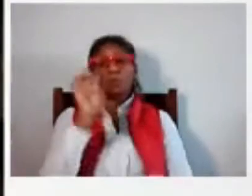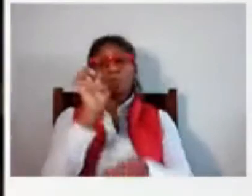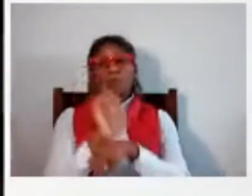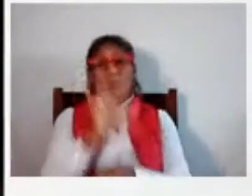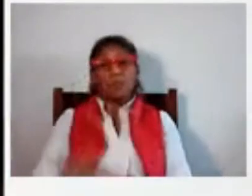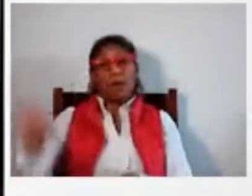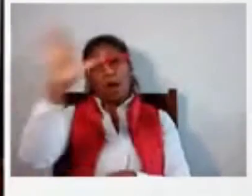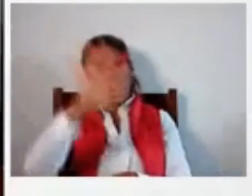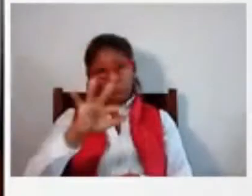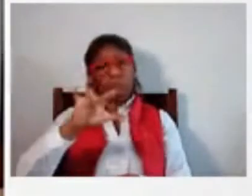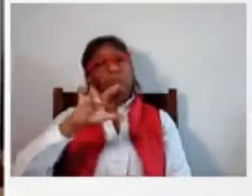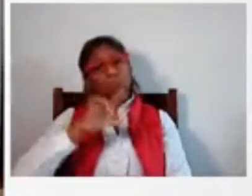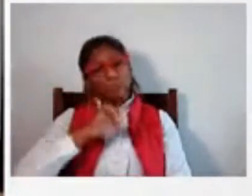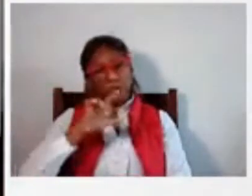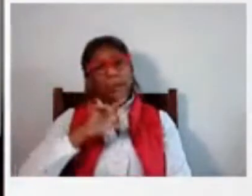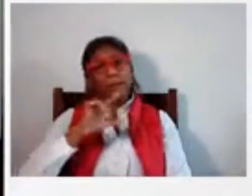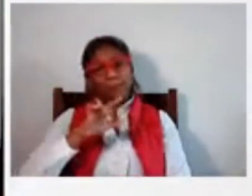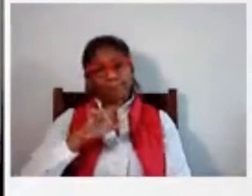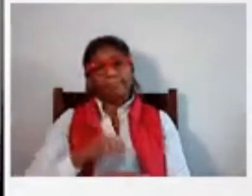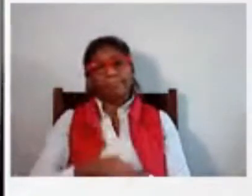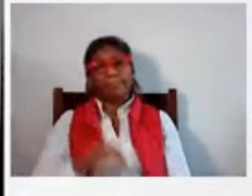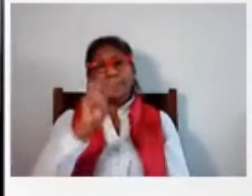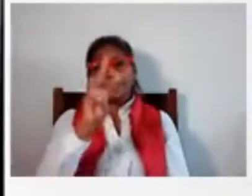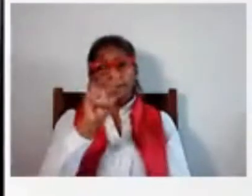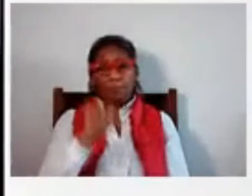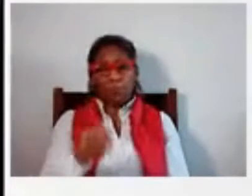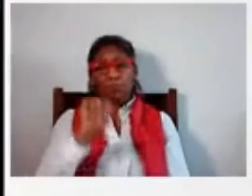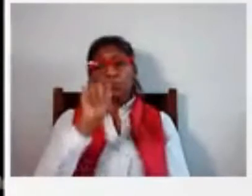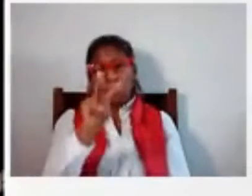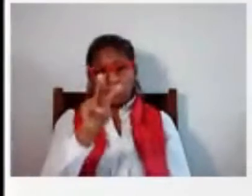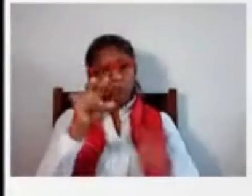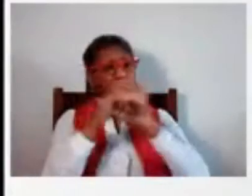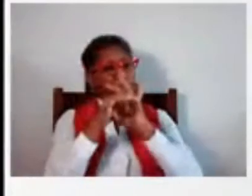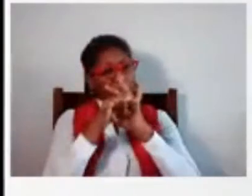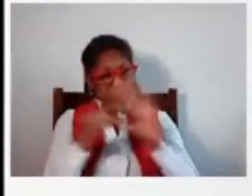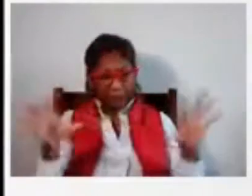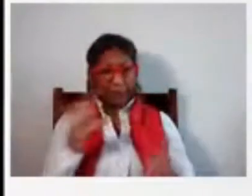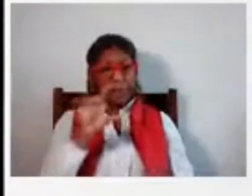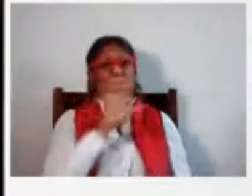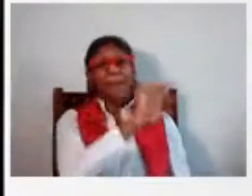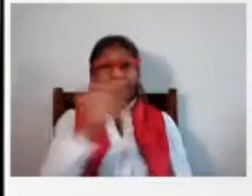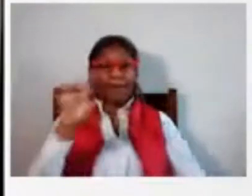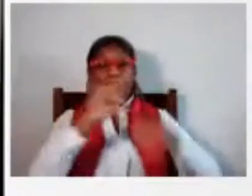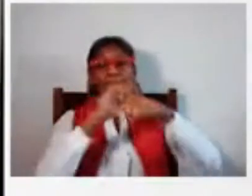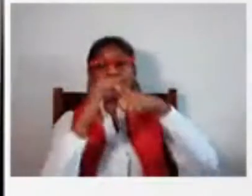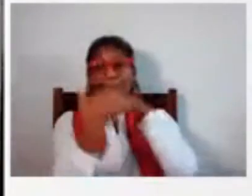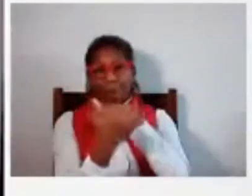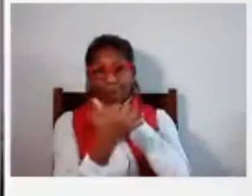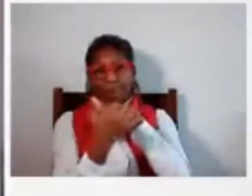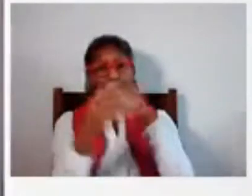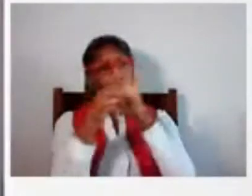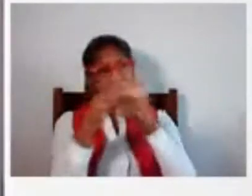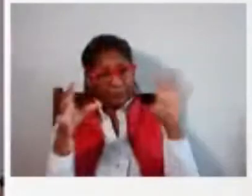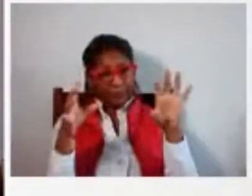do Estado, que é considerado, que era 3,2 leitos livres para cada leito Covid, e que passou